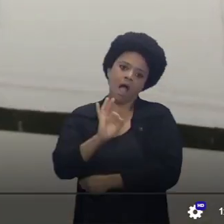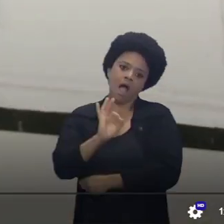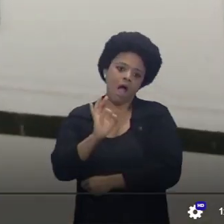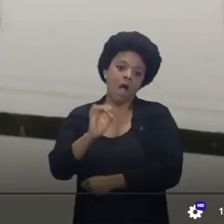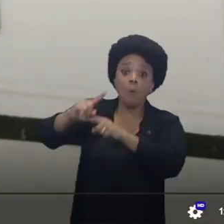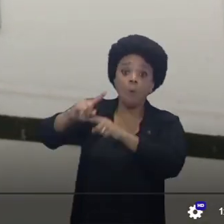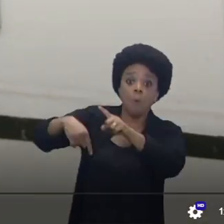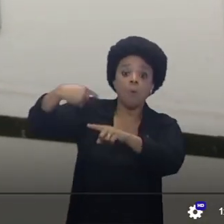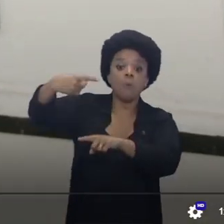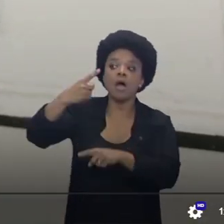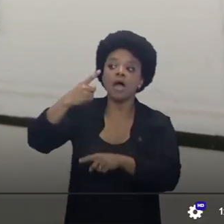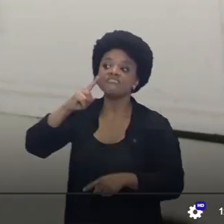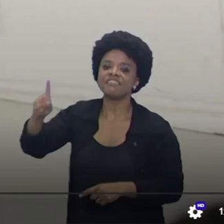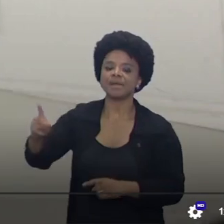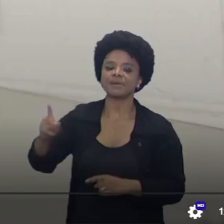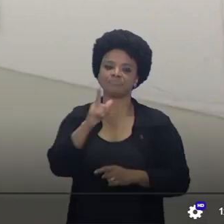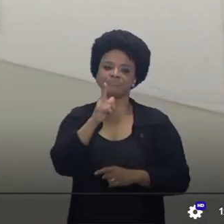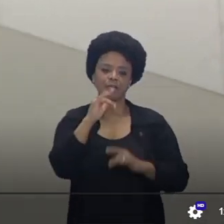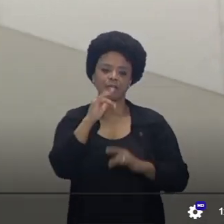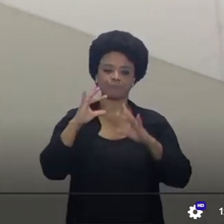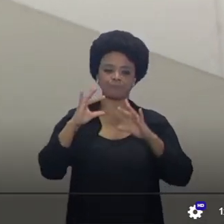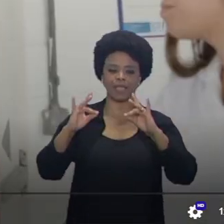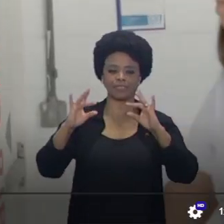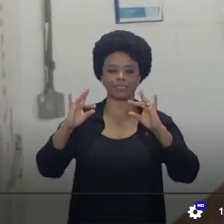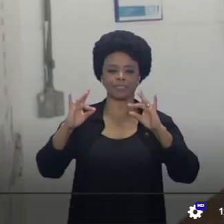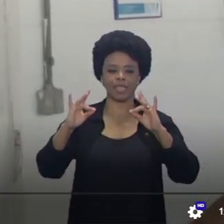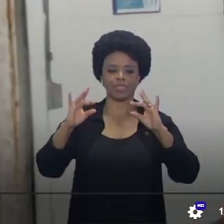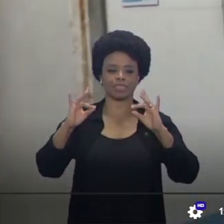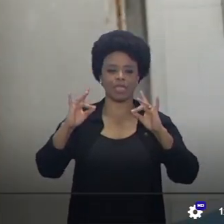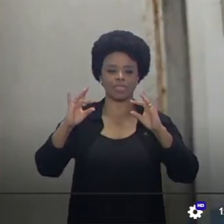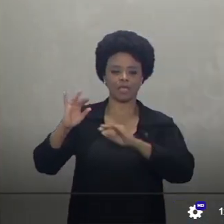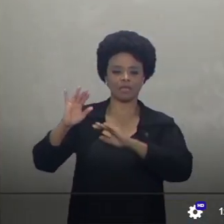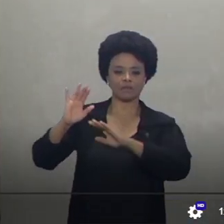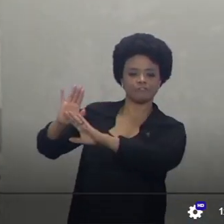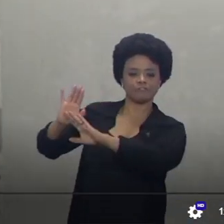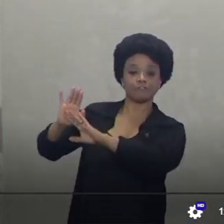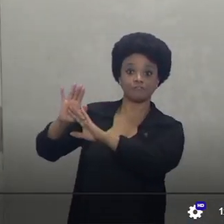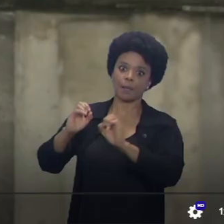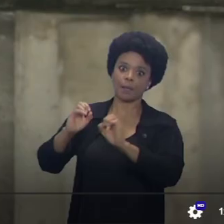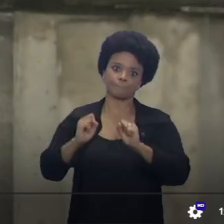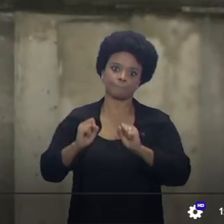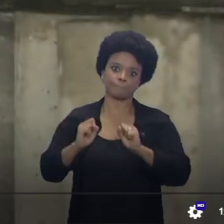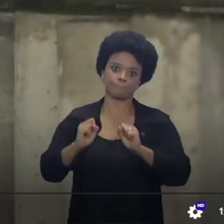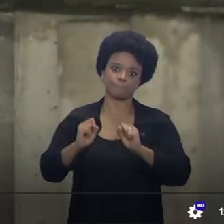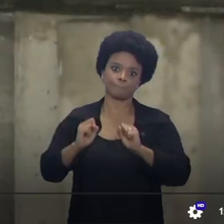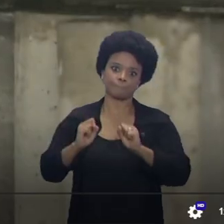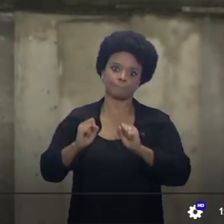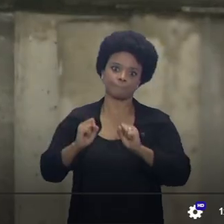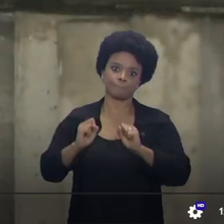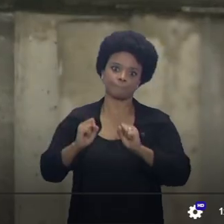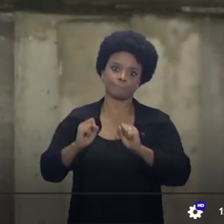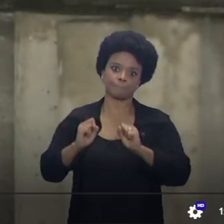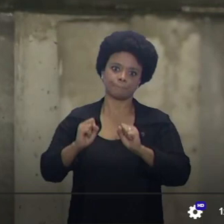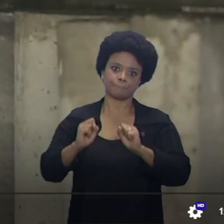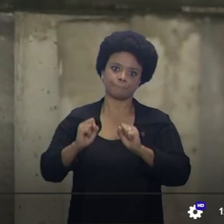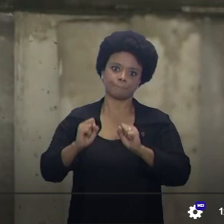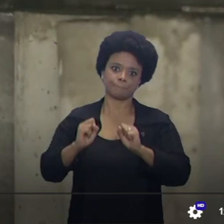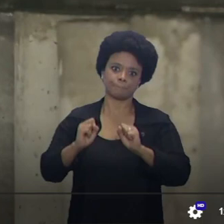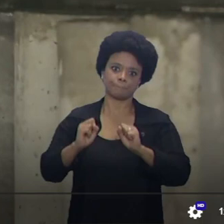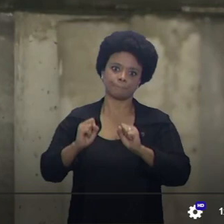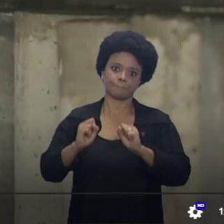seguir para a câmara úmida e aguardar o tempo de cura, que pode durar de 7 a 28